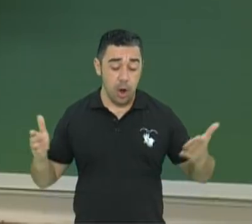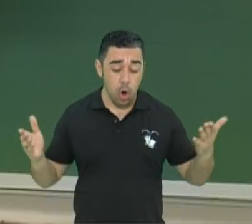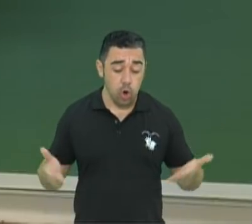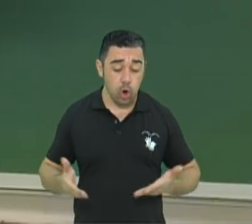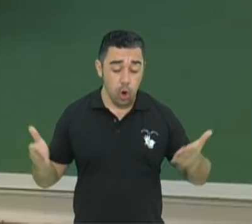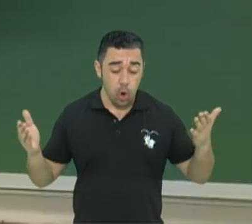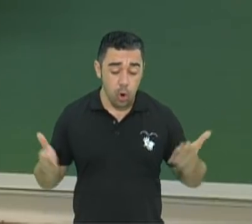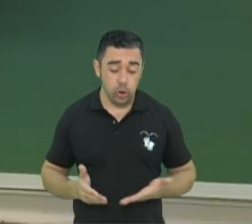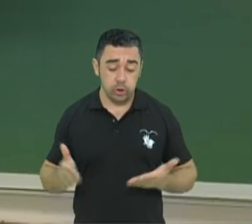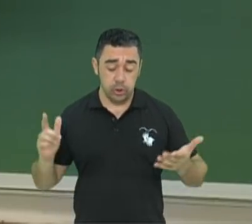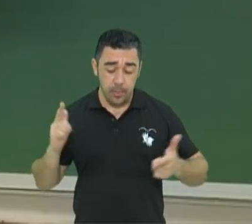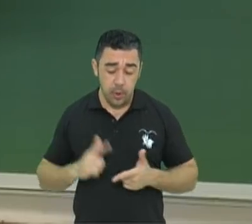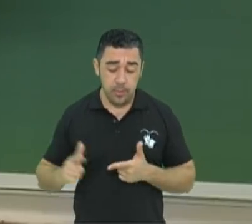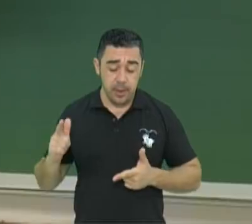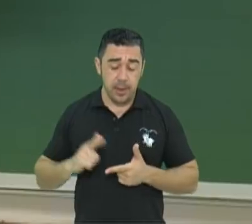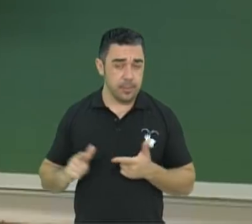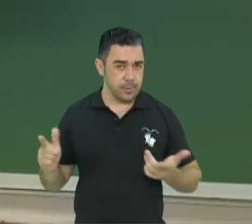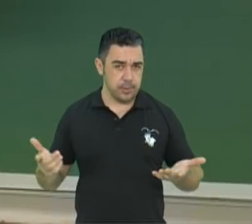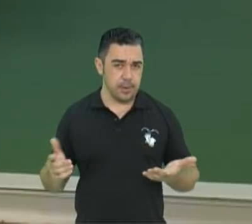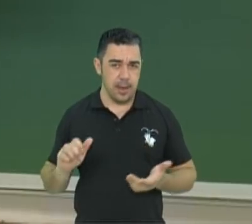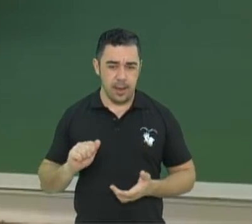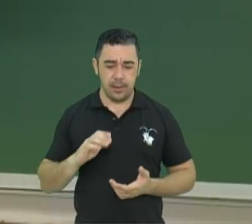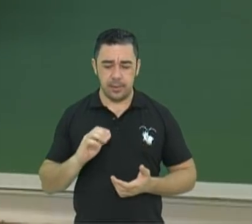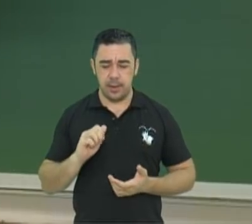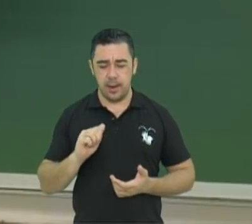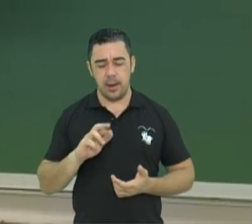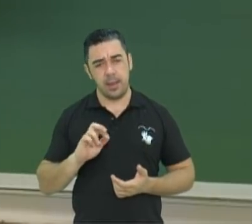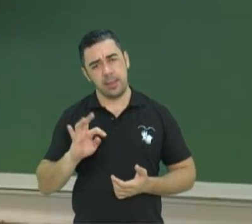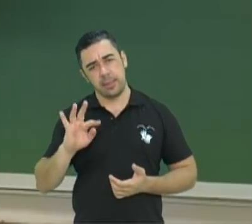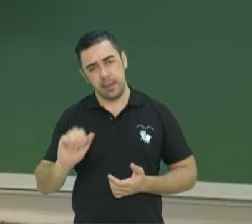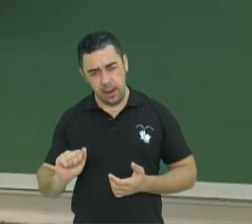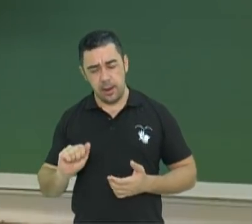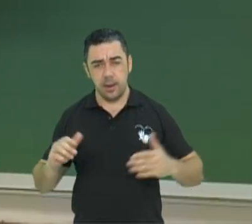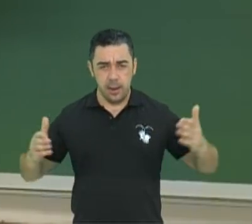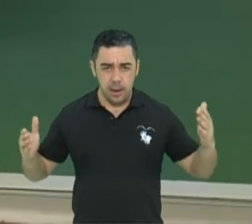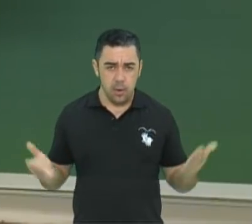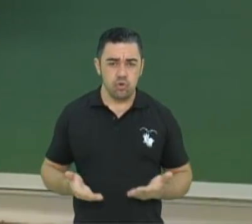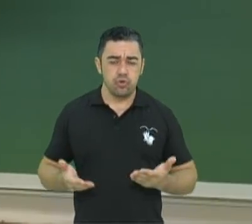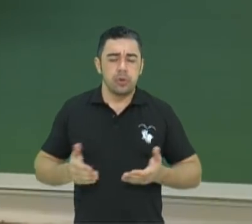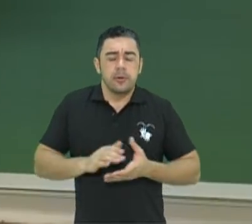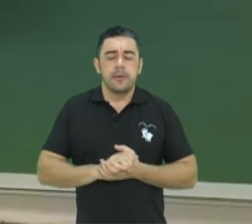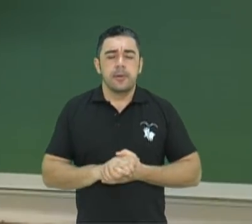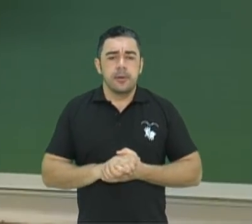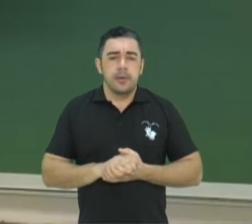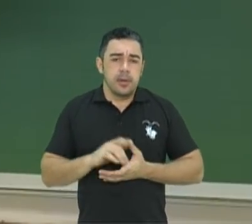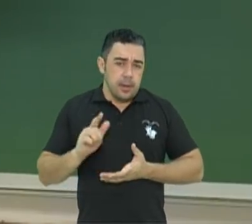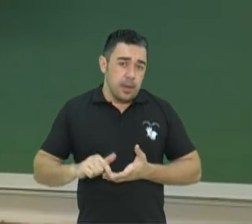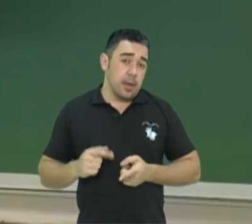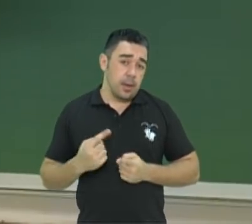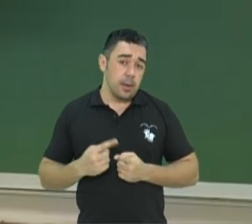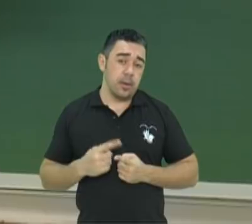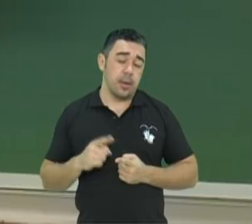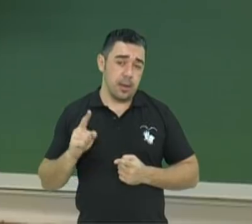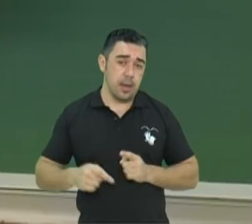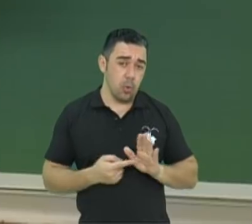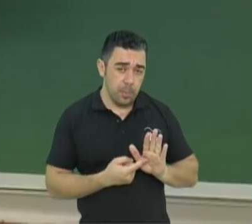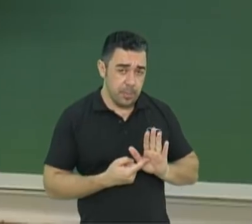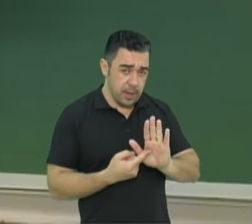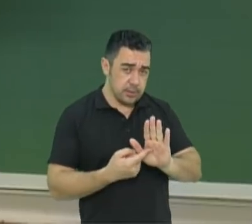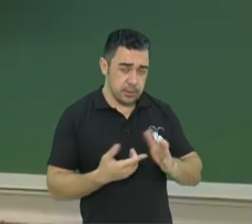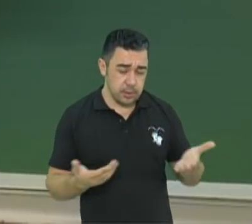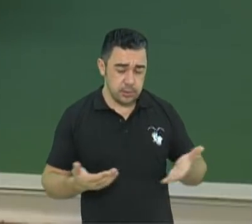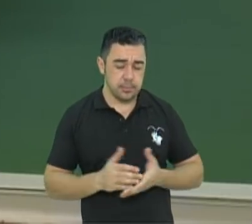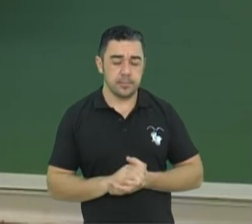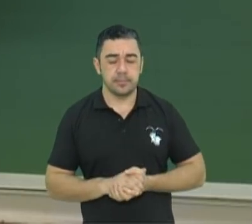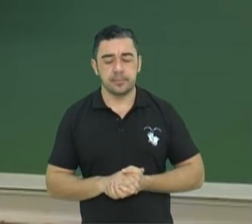né? Hoje isso acarreta. Então está dando essa ideia de tempo atual, de atualidade. Justamente o que o presente quer nos